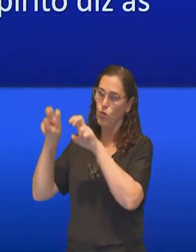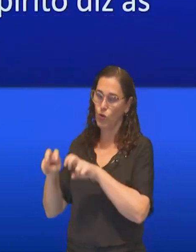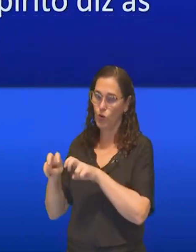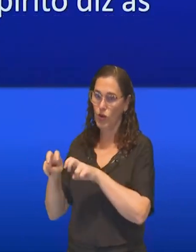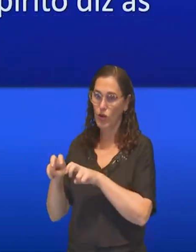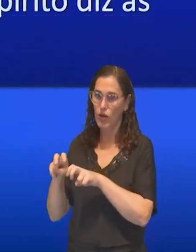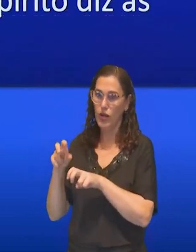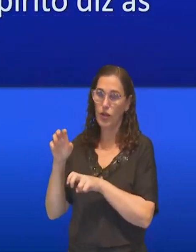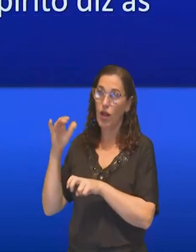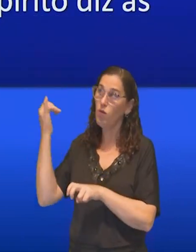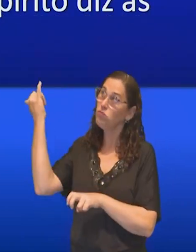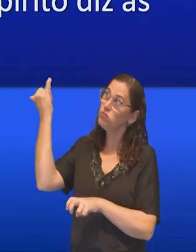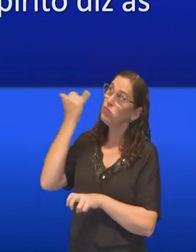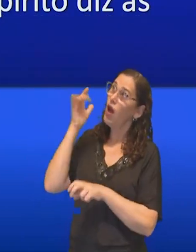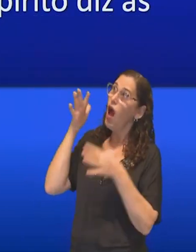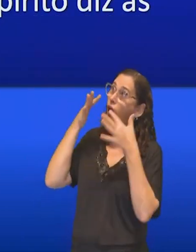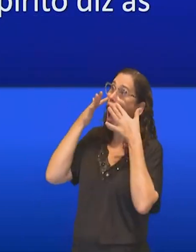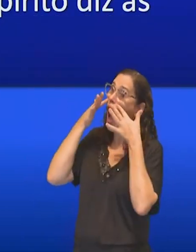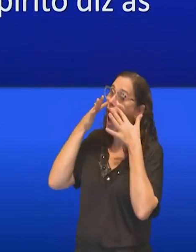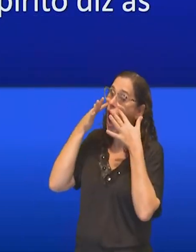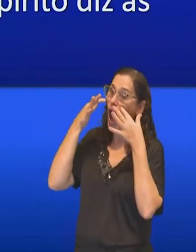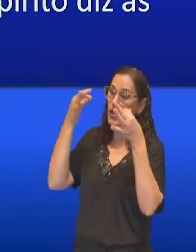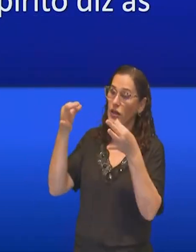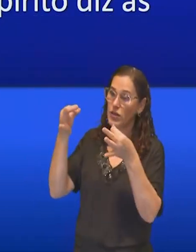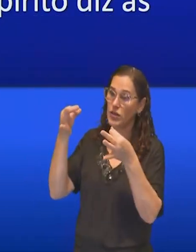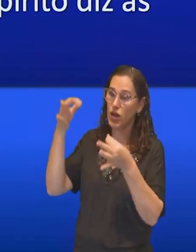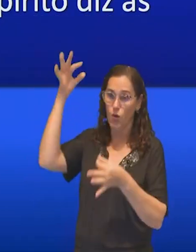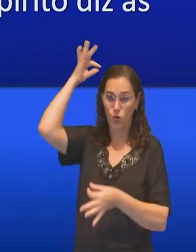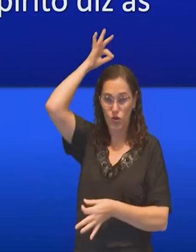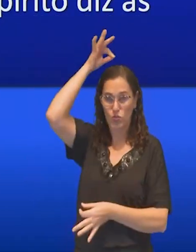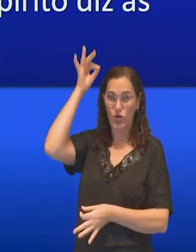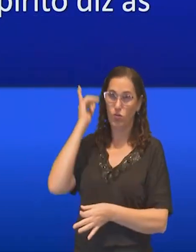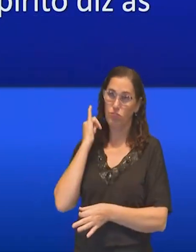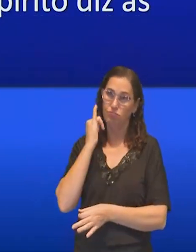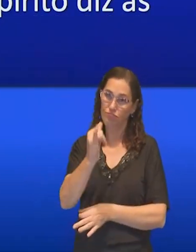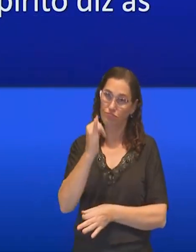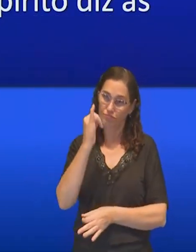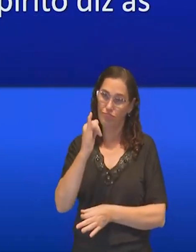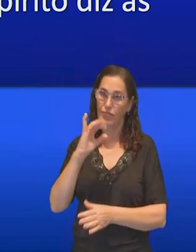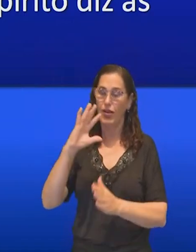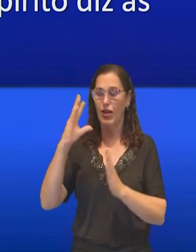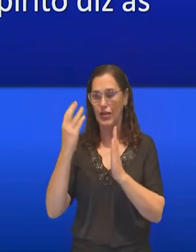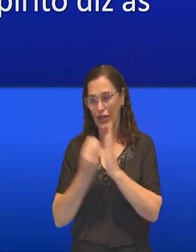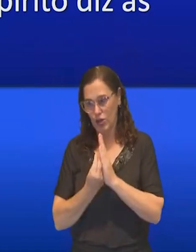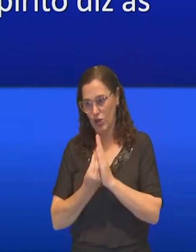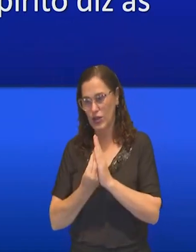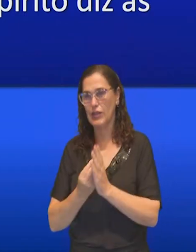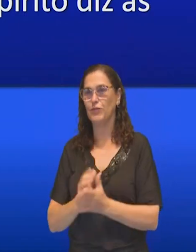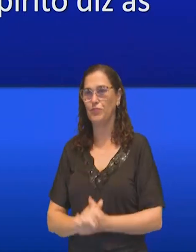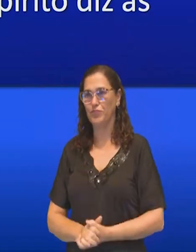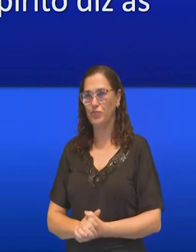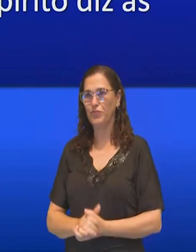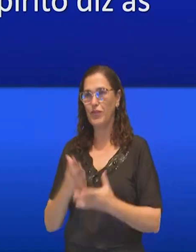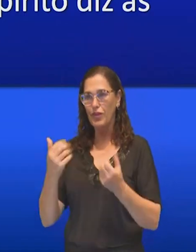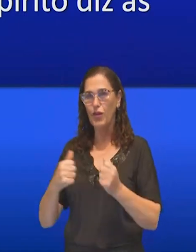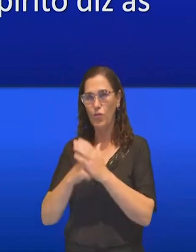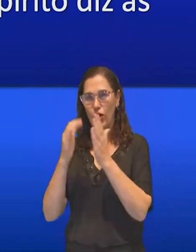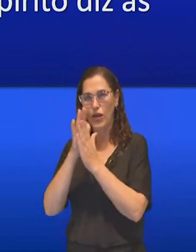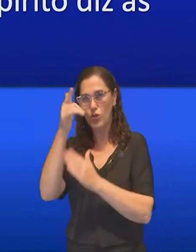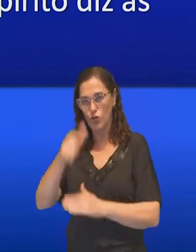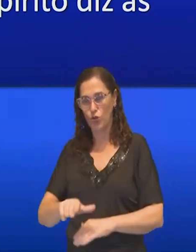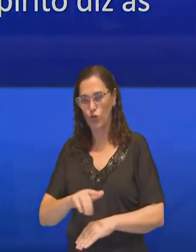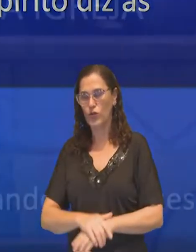tem ouvidos, ouça o que o Espírito diz às igrejas. Vamos orar mais uma